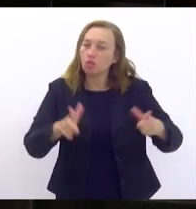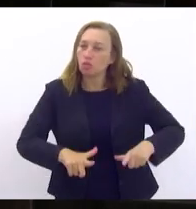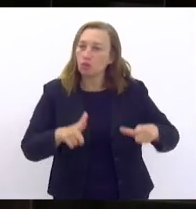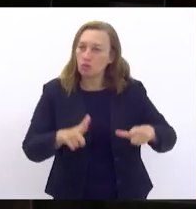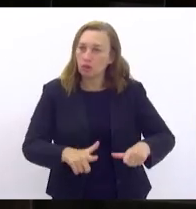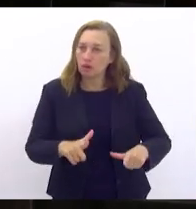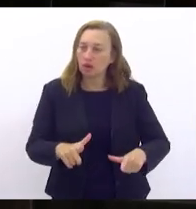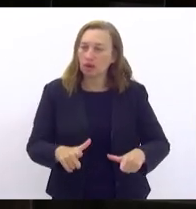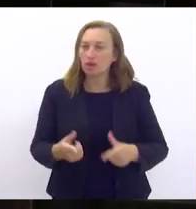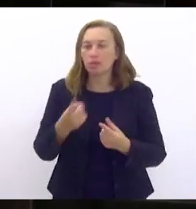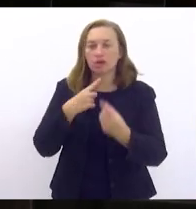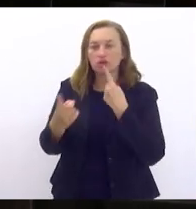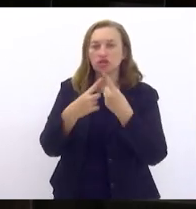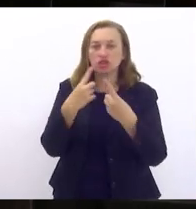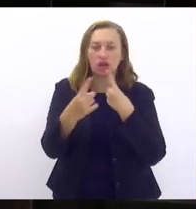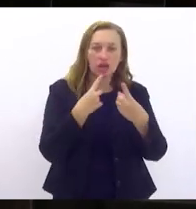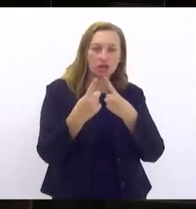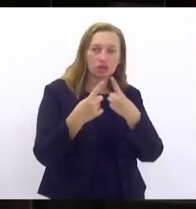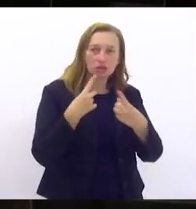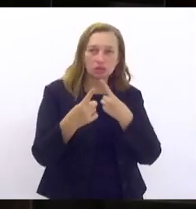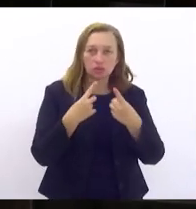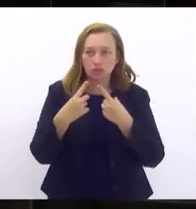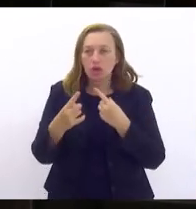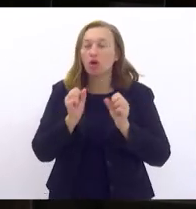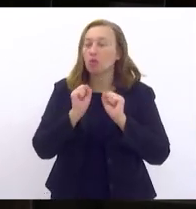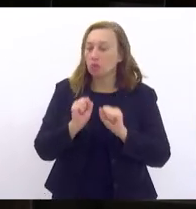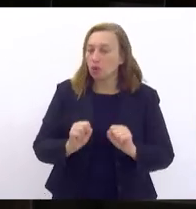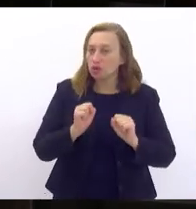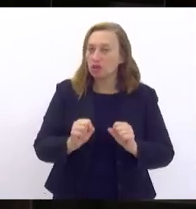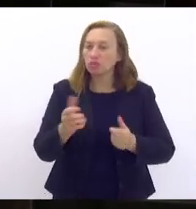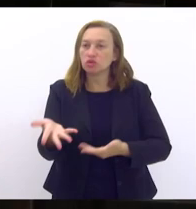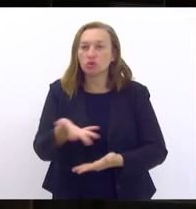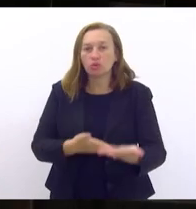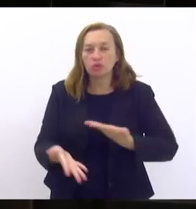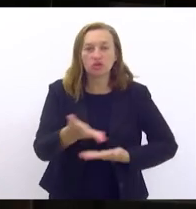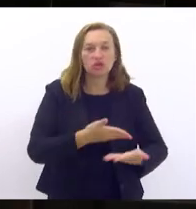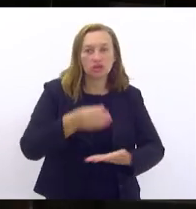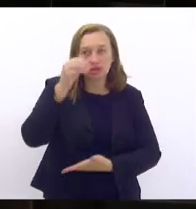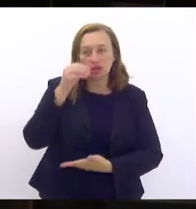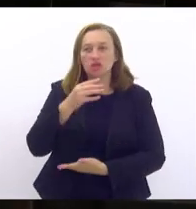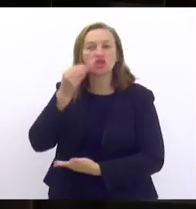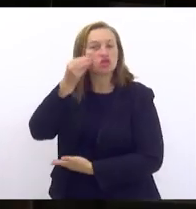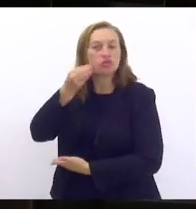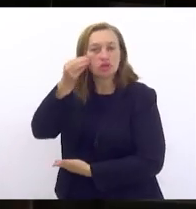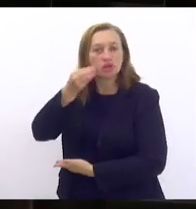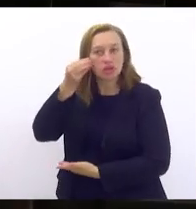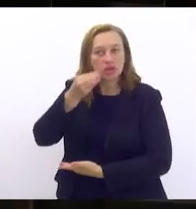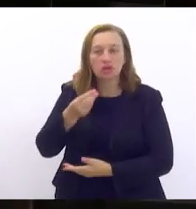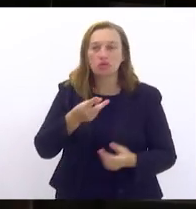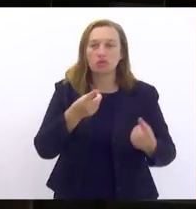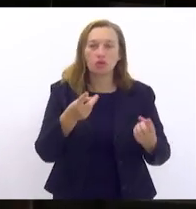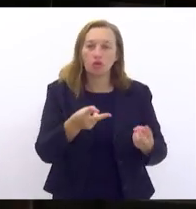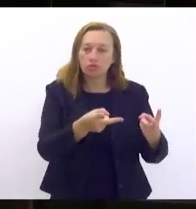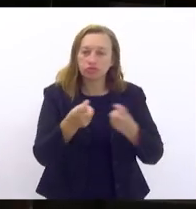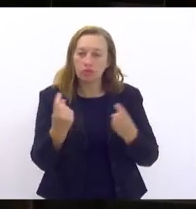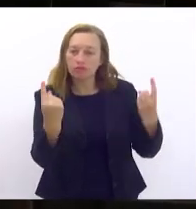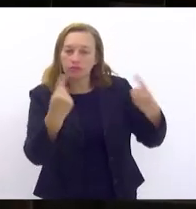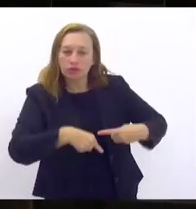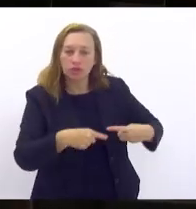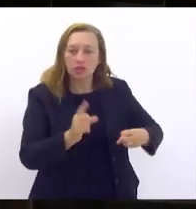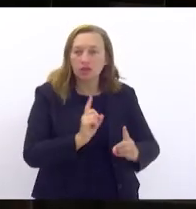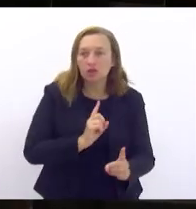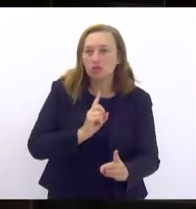para o diálogo frutífero no qual poderemos compartilhar experiências identificar desafios e